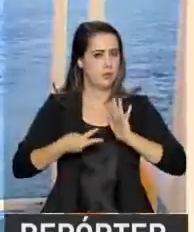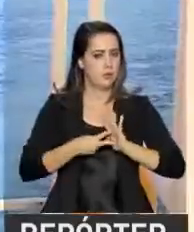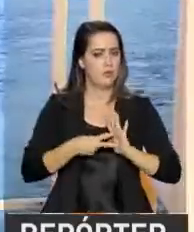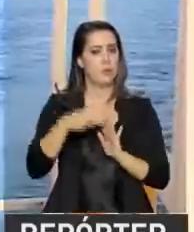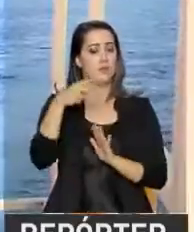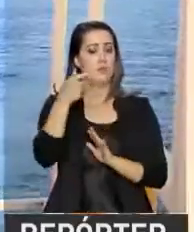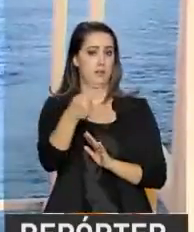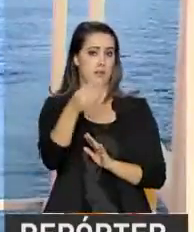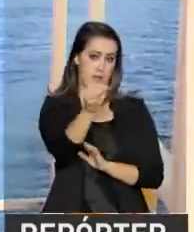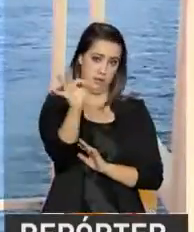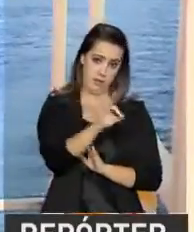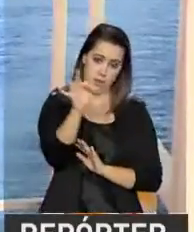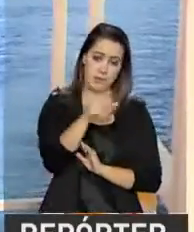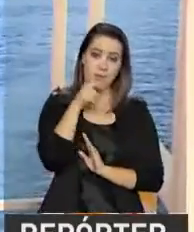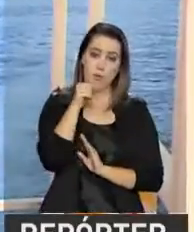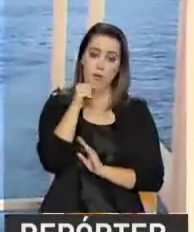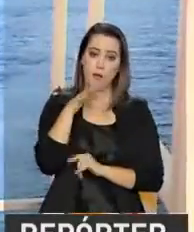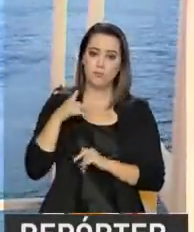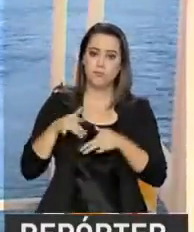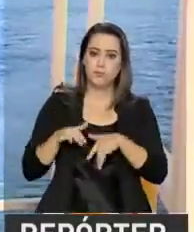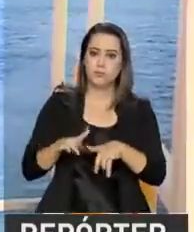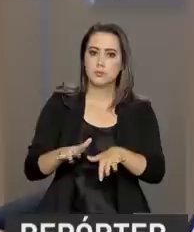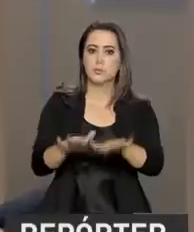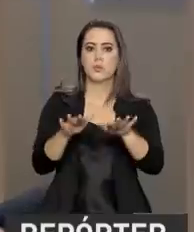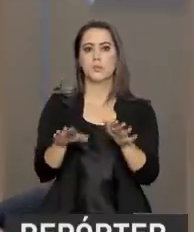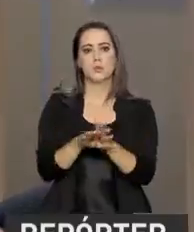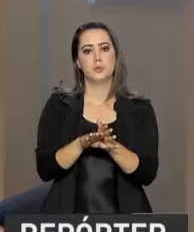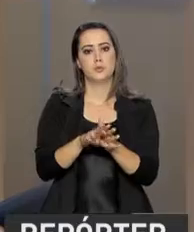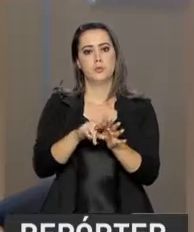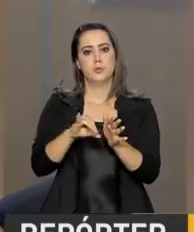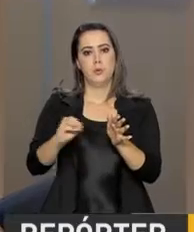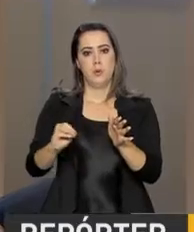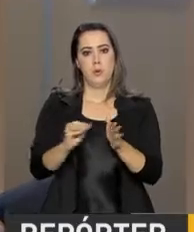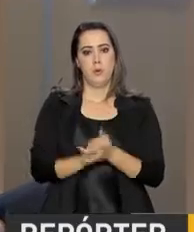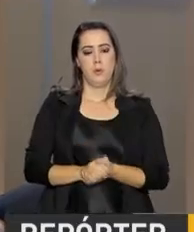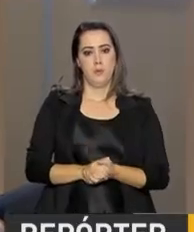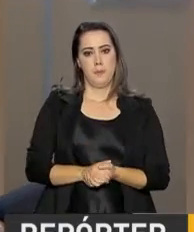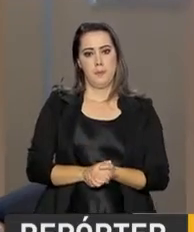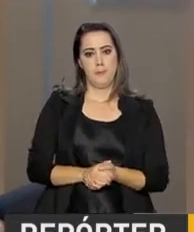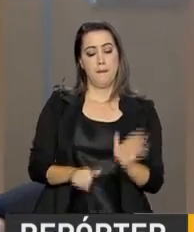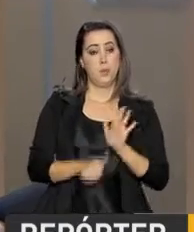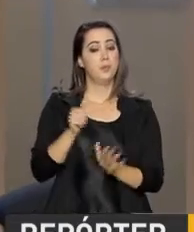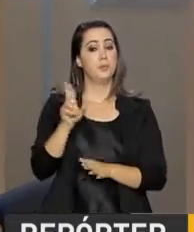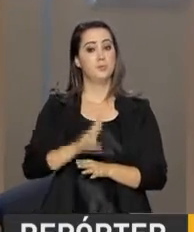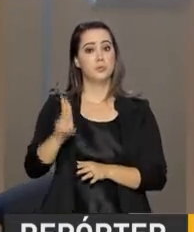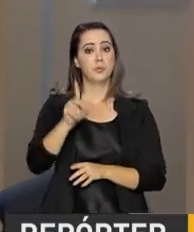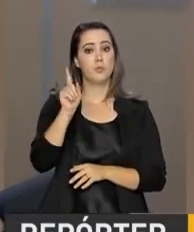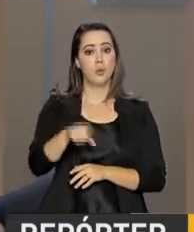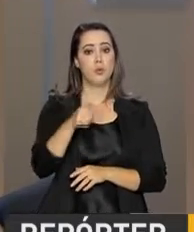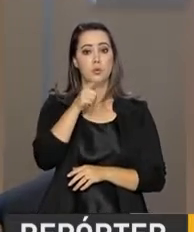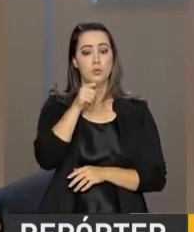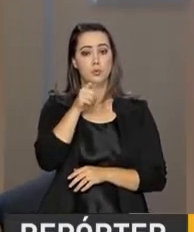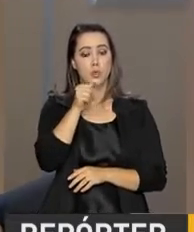quase 70% das águas que chegam ao rio primeiro uso da conversão de multa vai ser no são francisco na